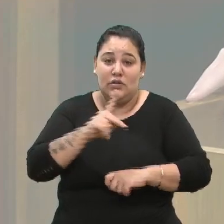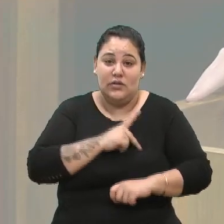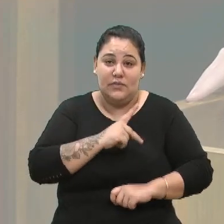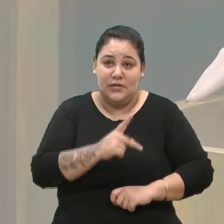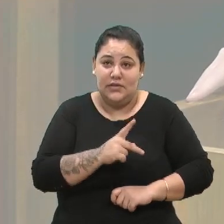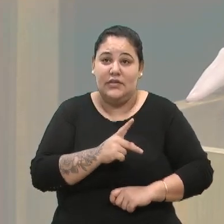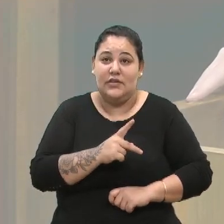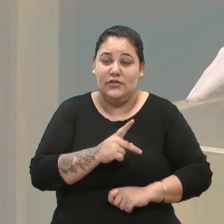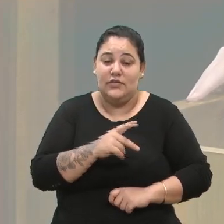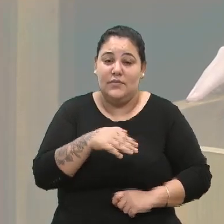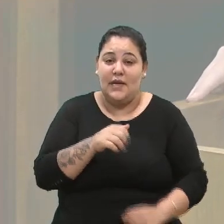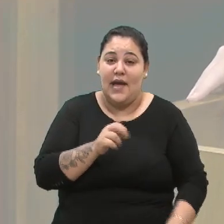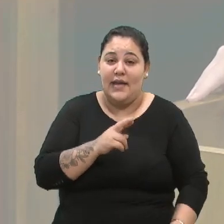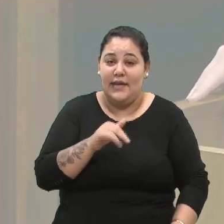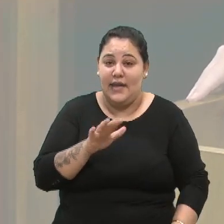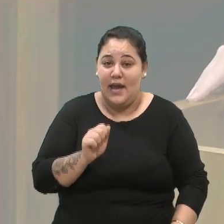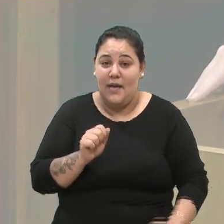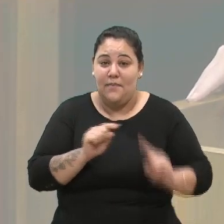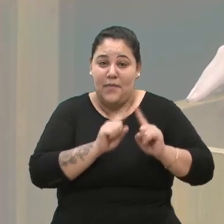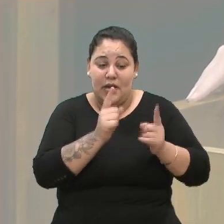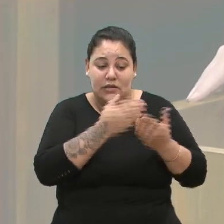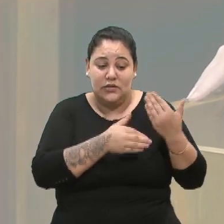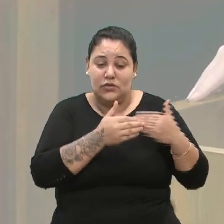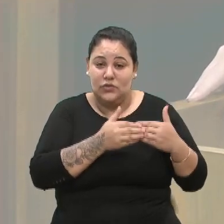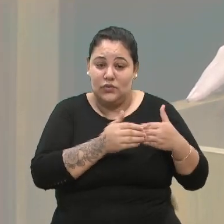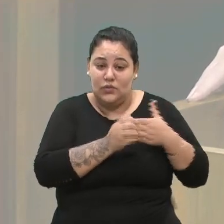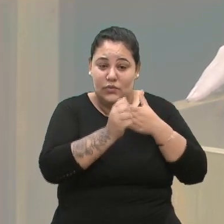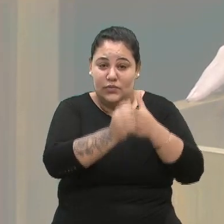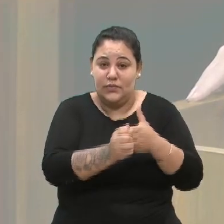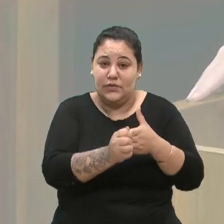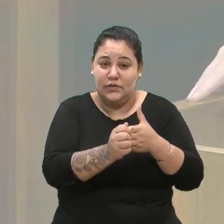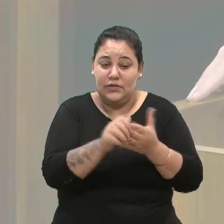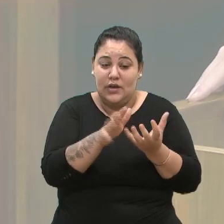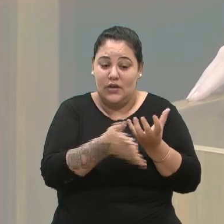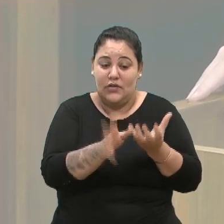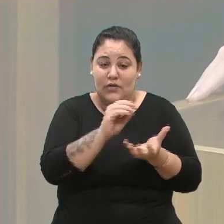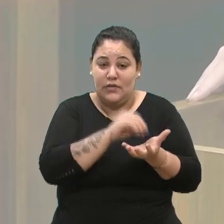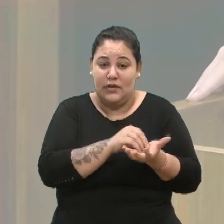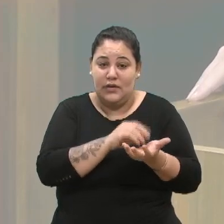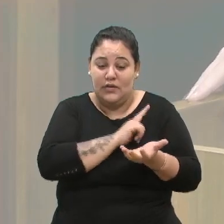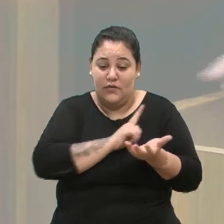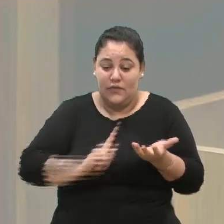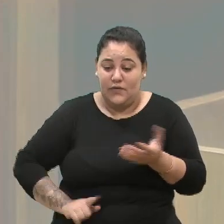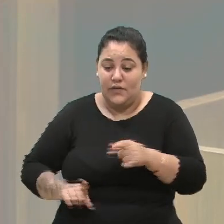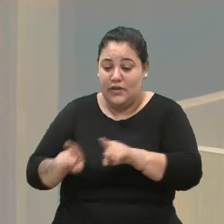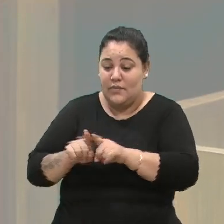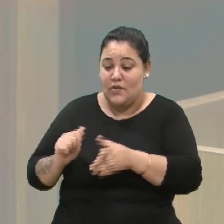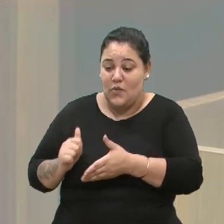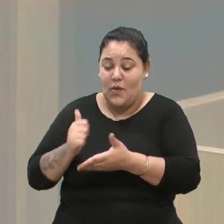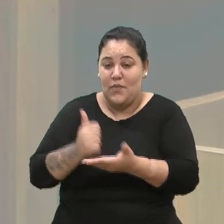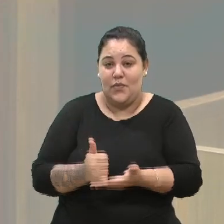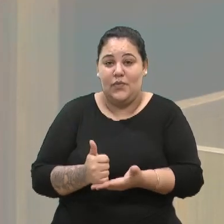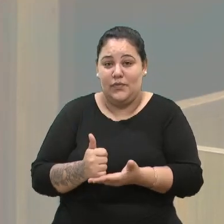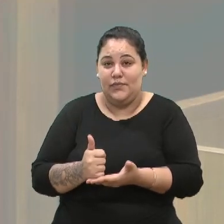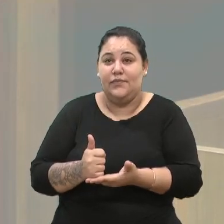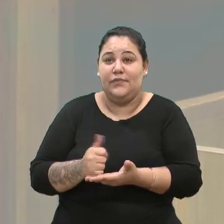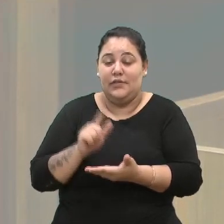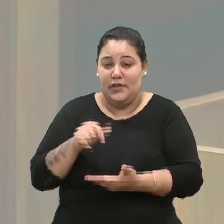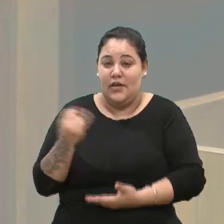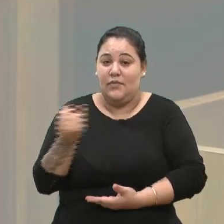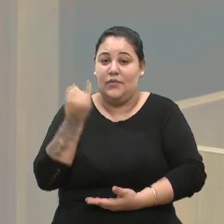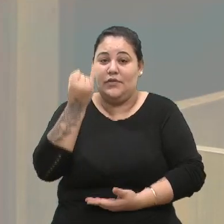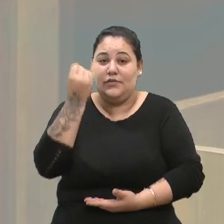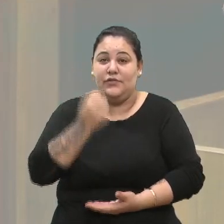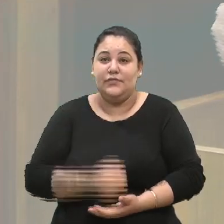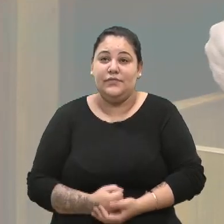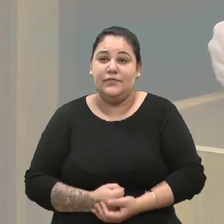Lourdes Figueirassi, mas de toda a direção da Codeca, do governo, e também com o apoio dos servidores, que é fundamental. Então,